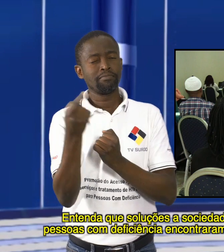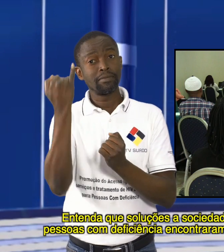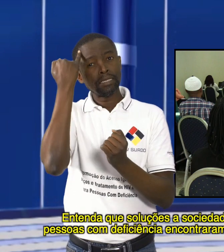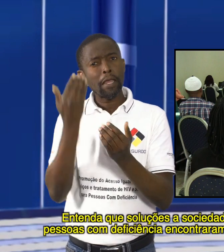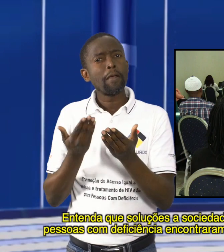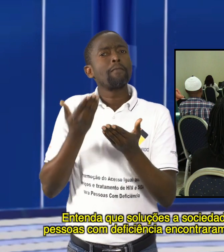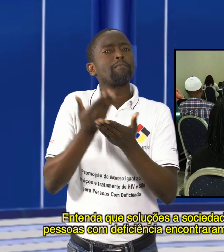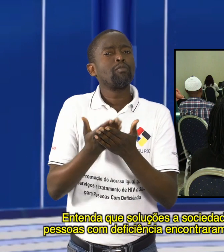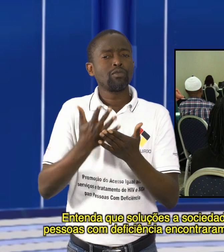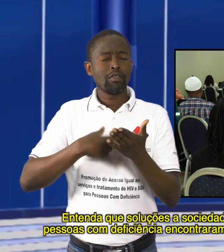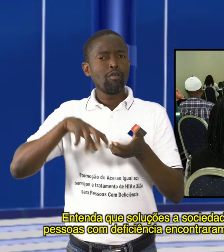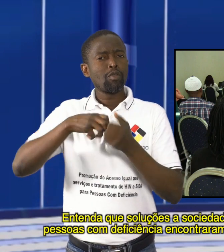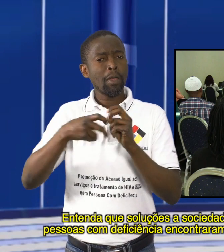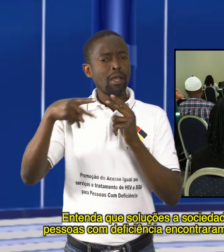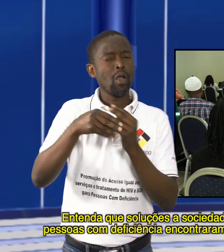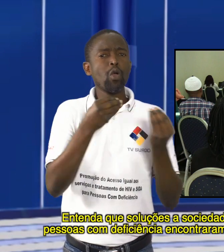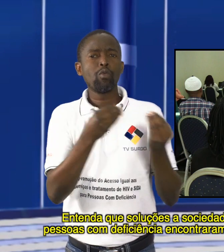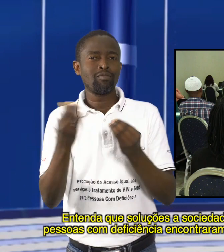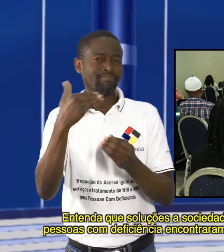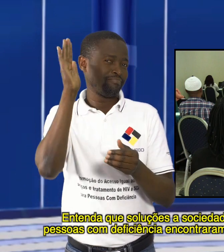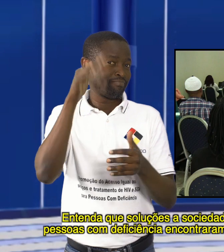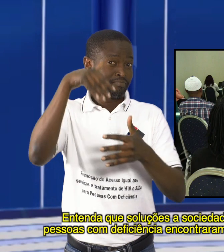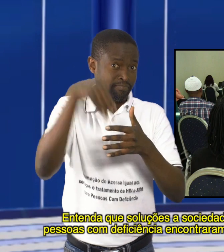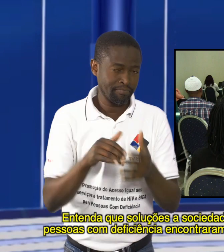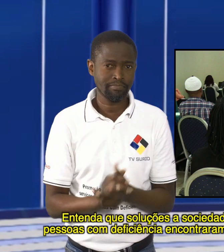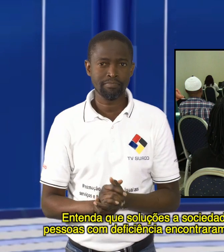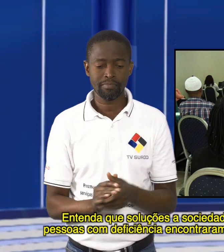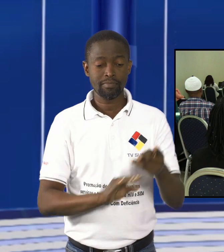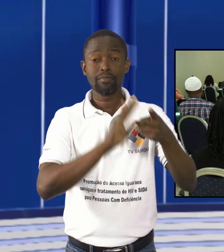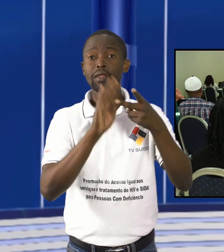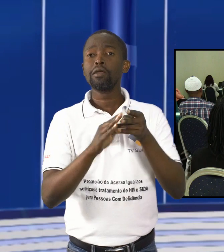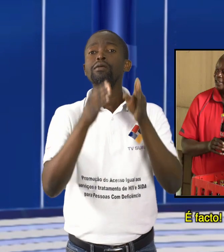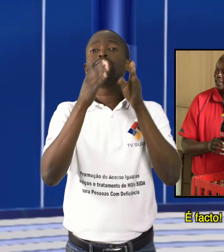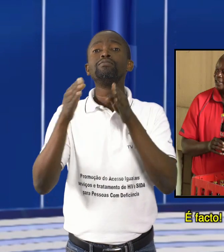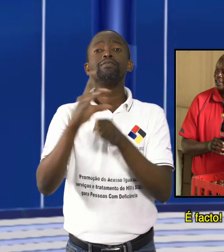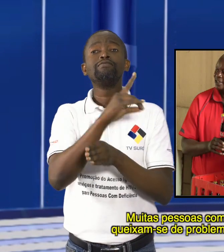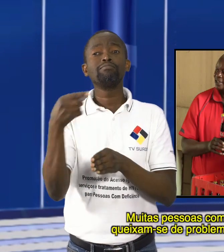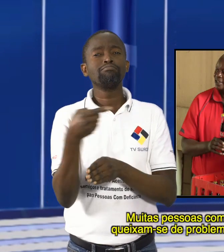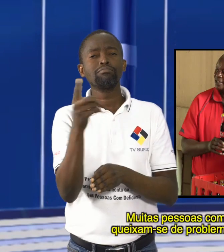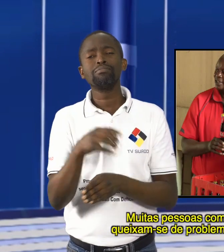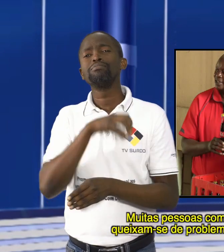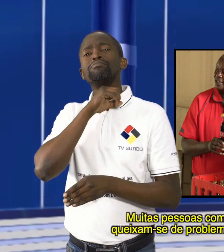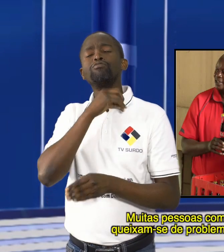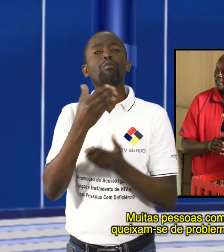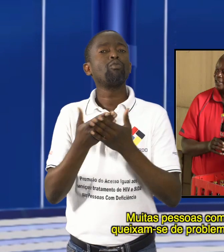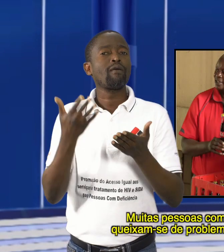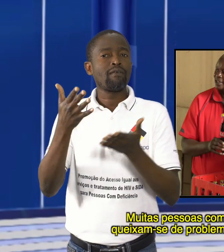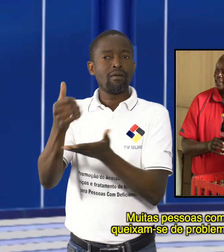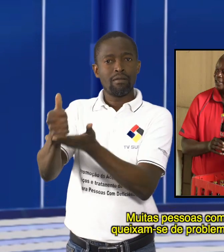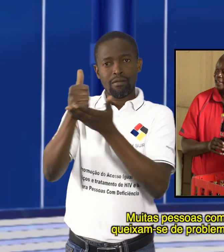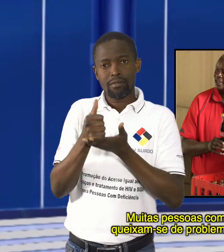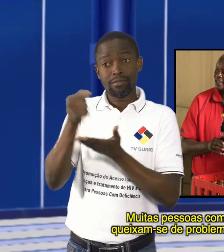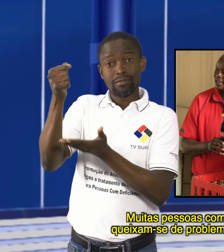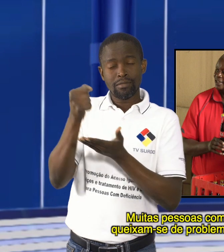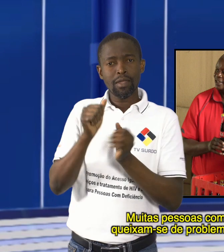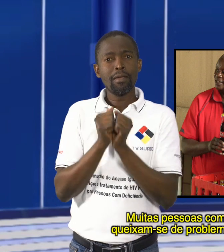e organizações de pessoas com deficiência propõem para resolver esta situação. É facto. Muitas pessoas com deficiência